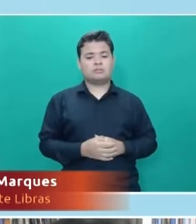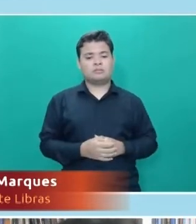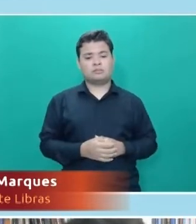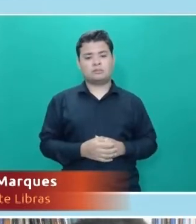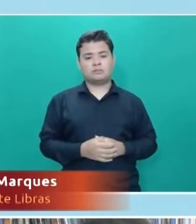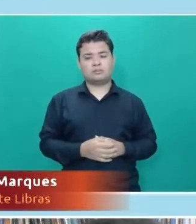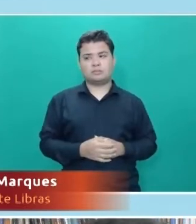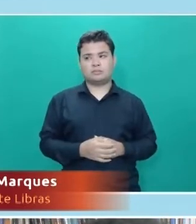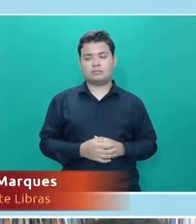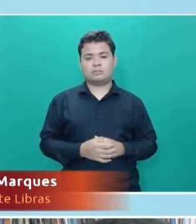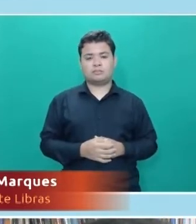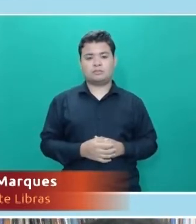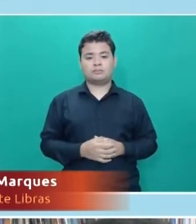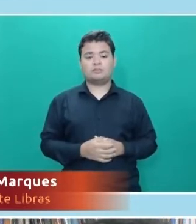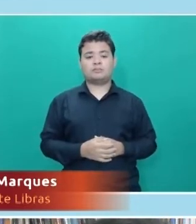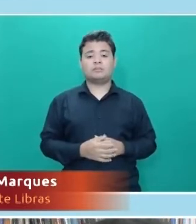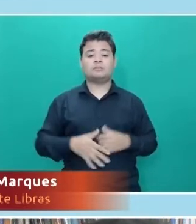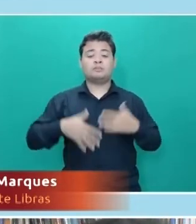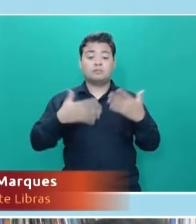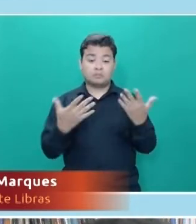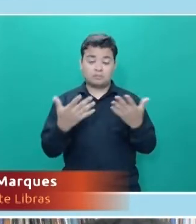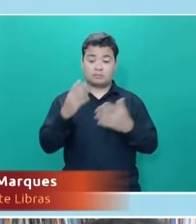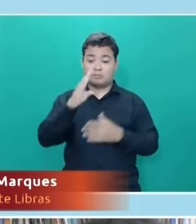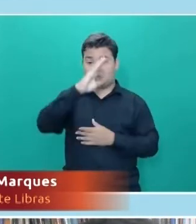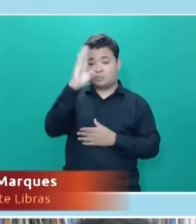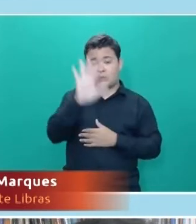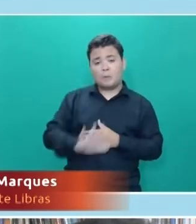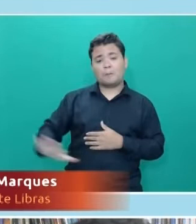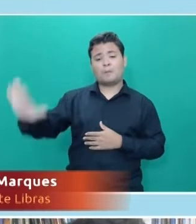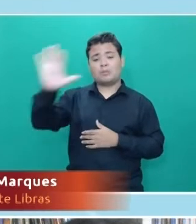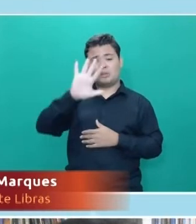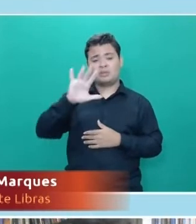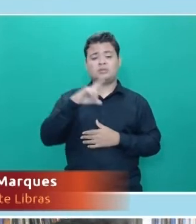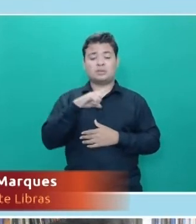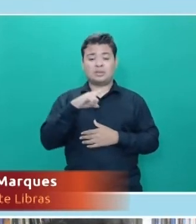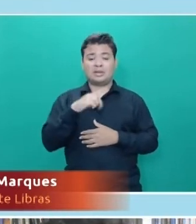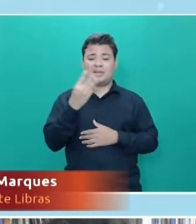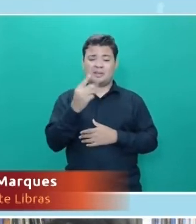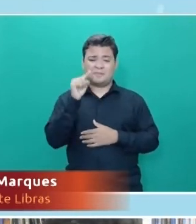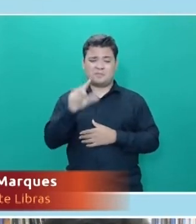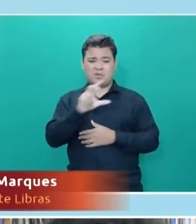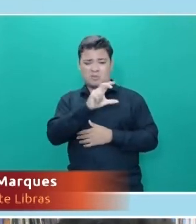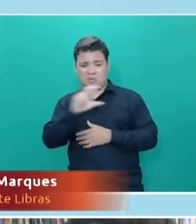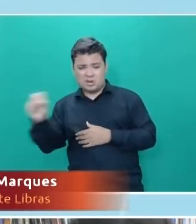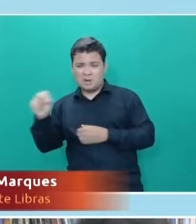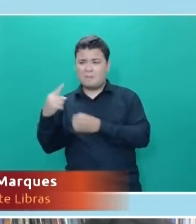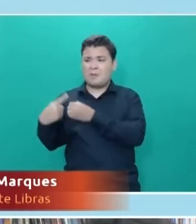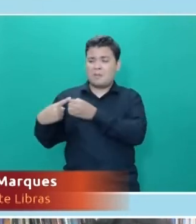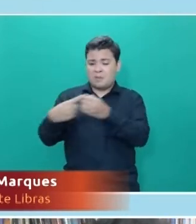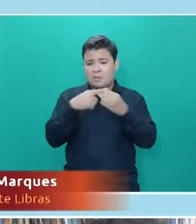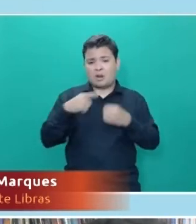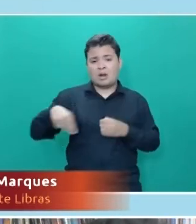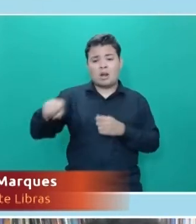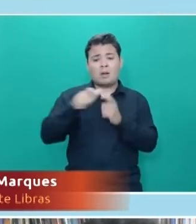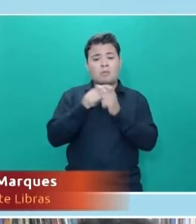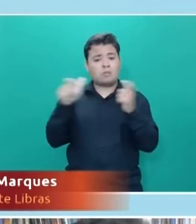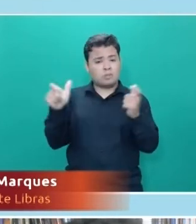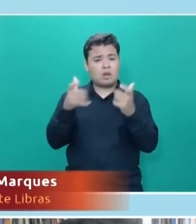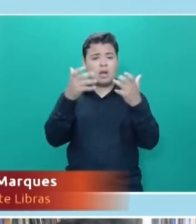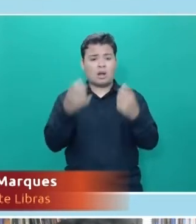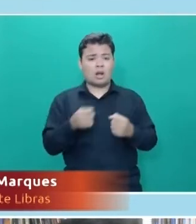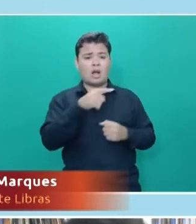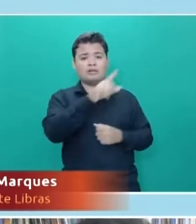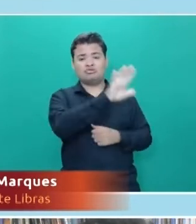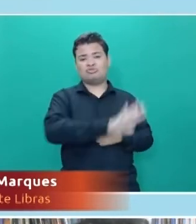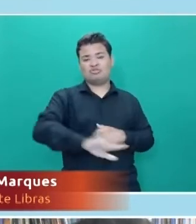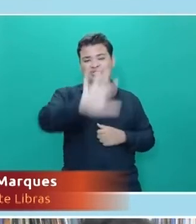que, no Brasil, mais de 3.500 municípios fizeram adesão para o regime geral, atentando para